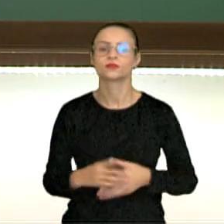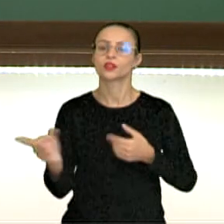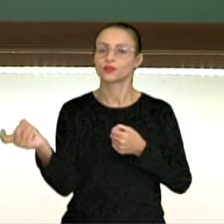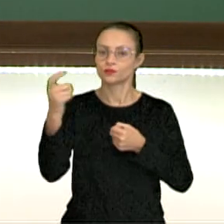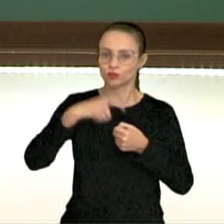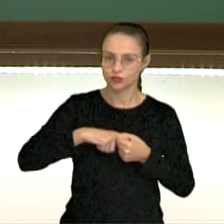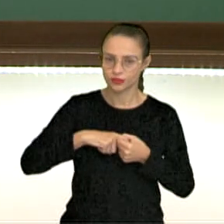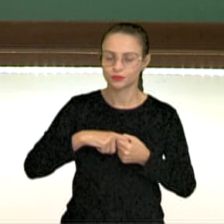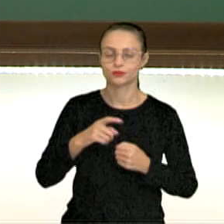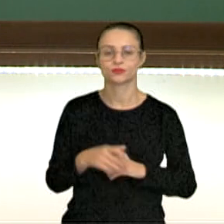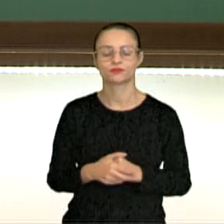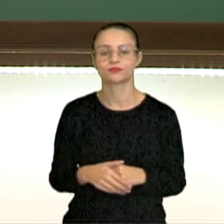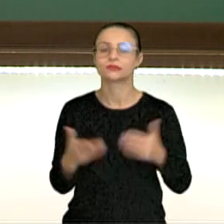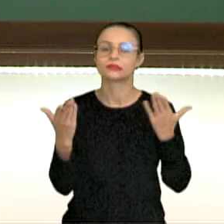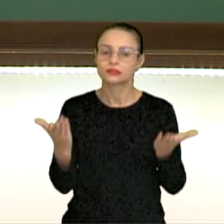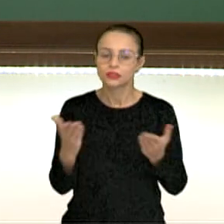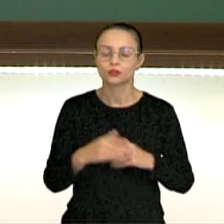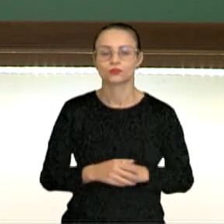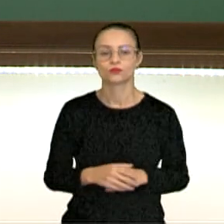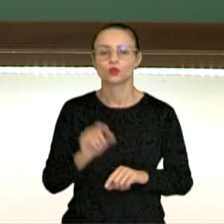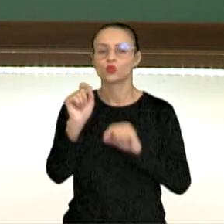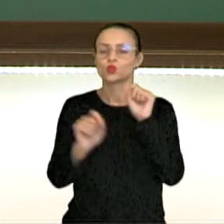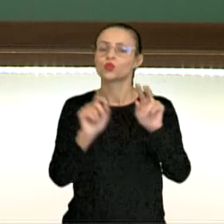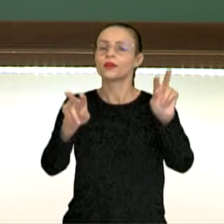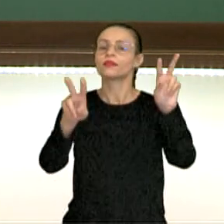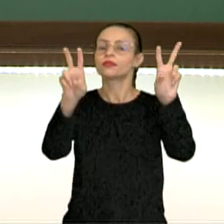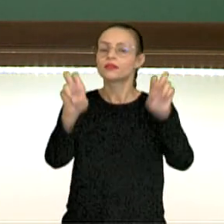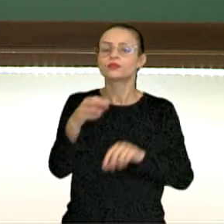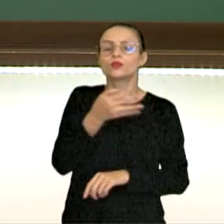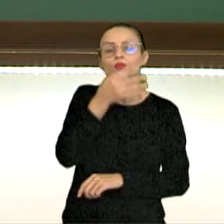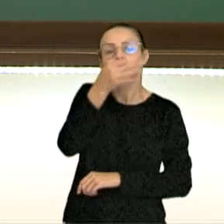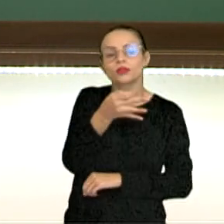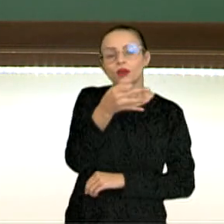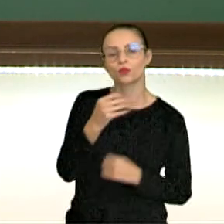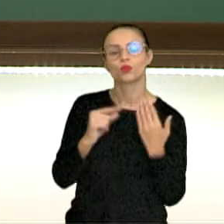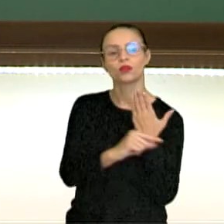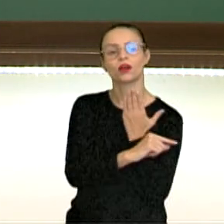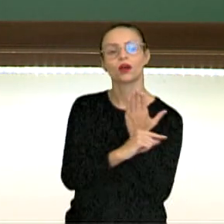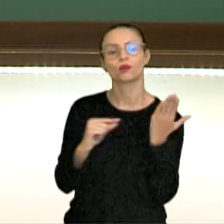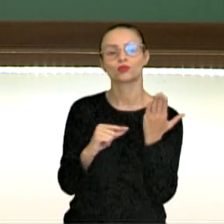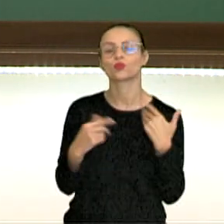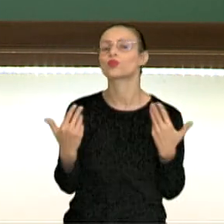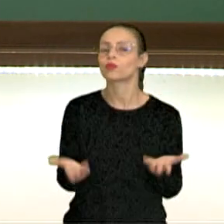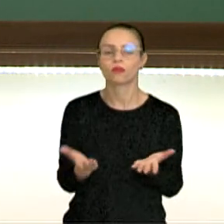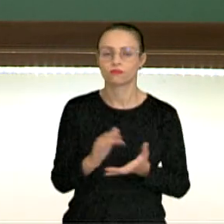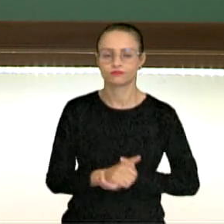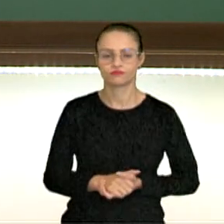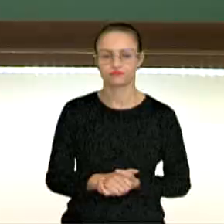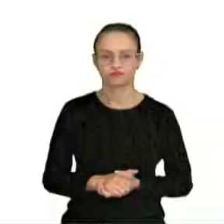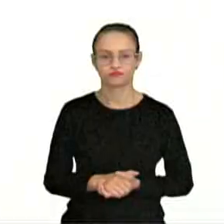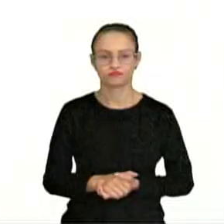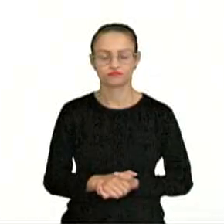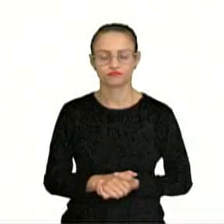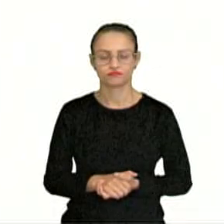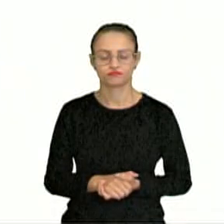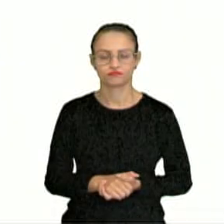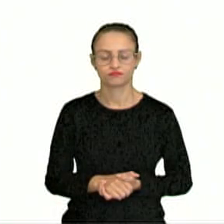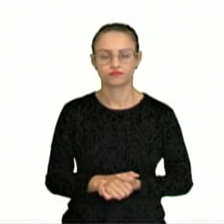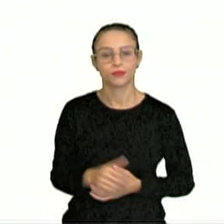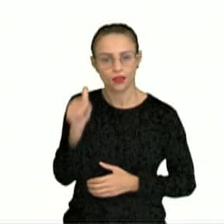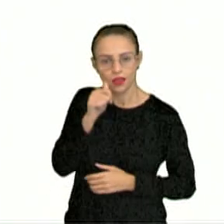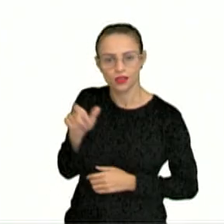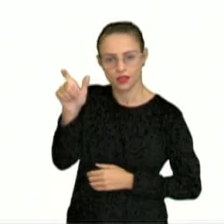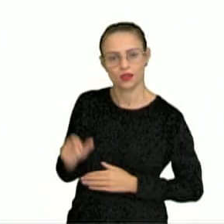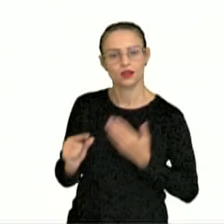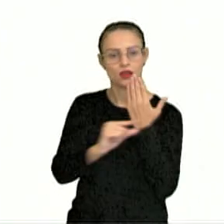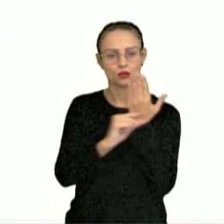Voltamos. Então, qual é a tese e o ponto de vista desta autora? A autora